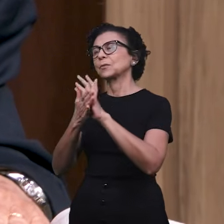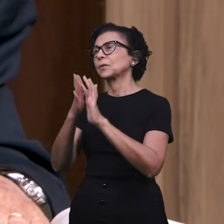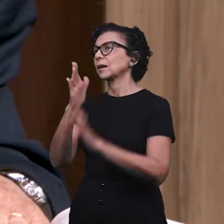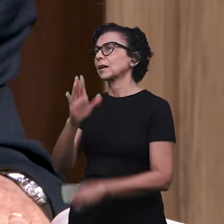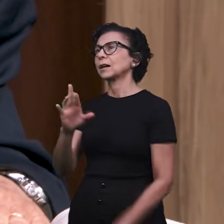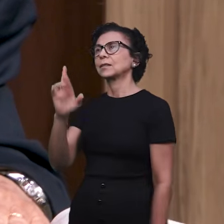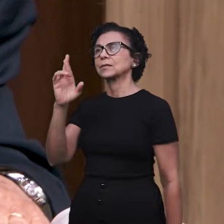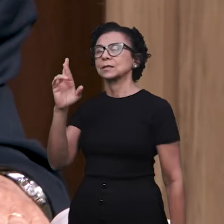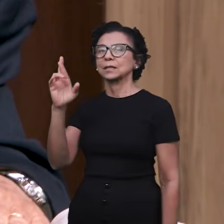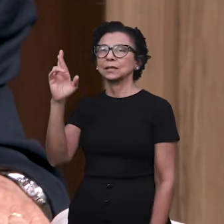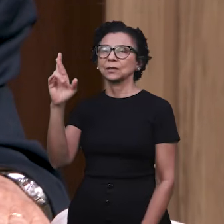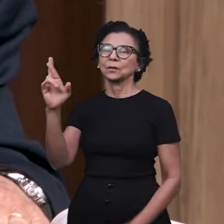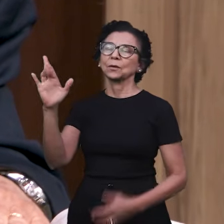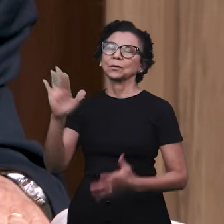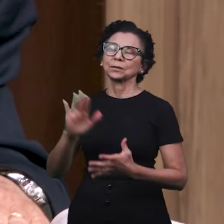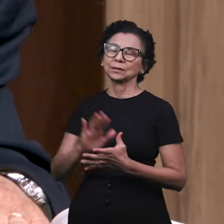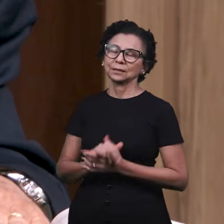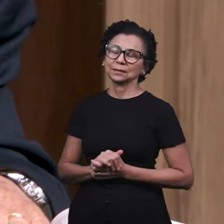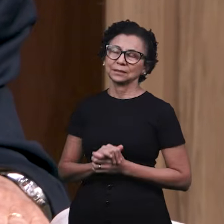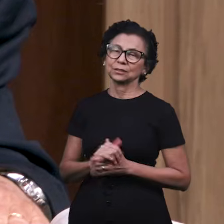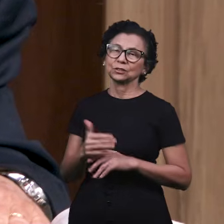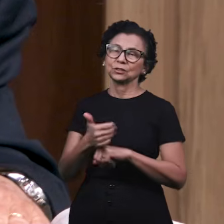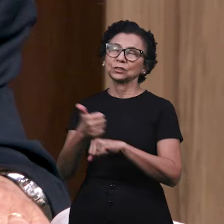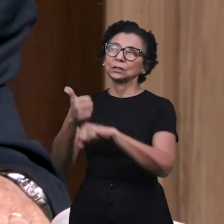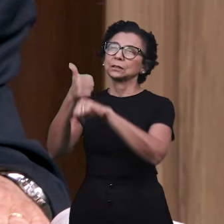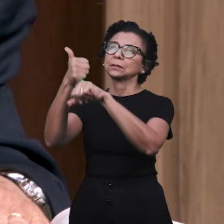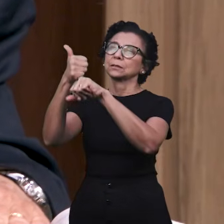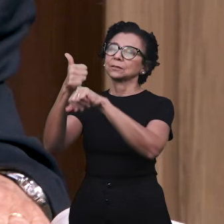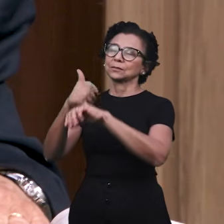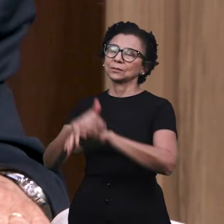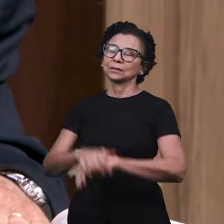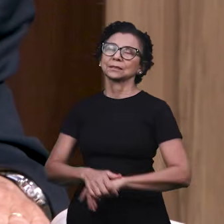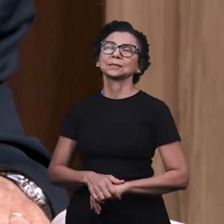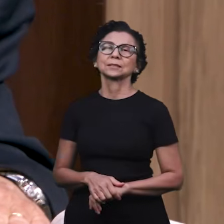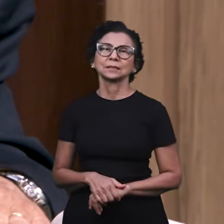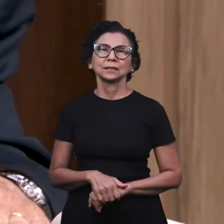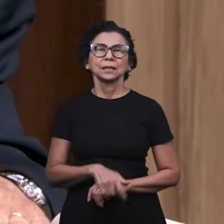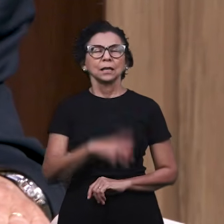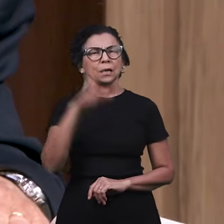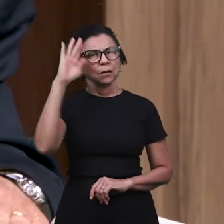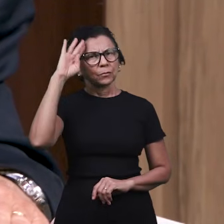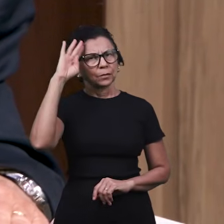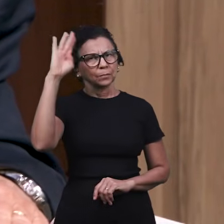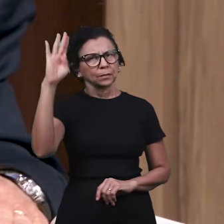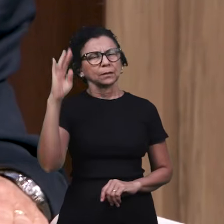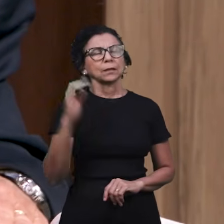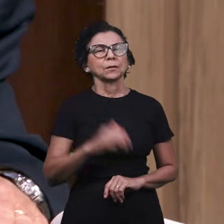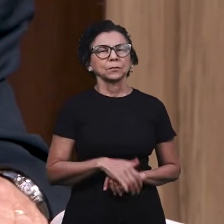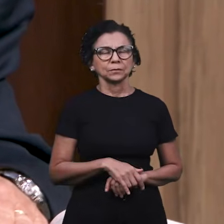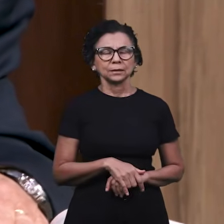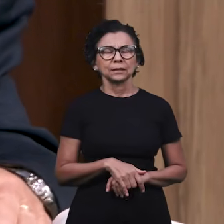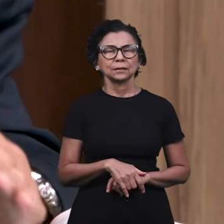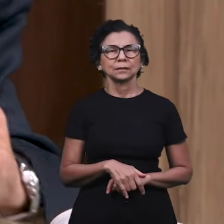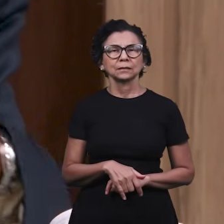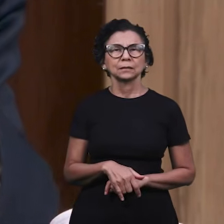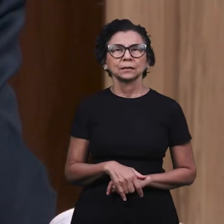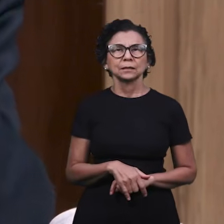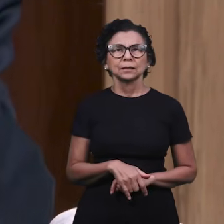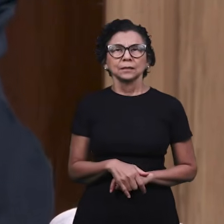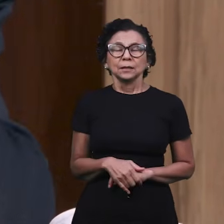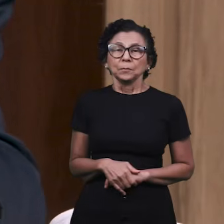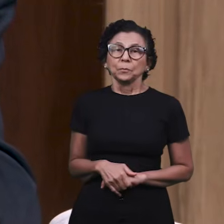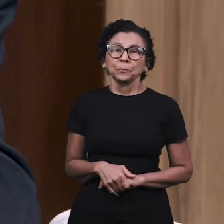louvores decorosos diante do Senhor. Isso é muito fundamental, esse entendimento, de maneira que as pessoas que